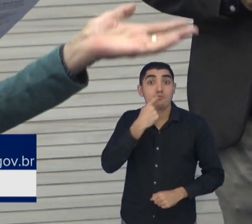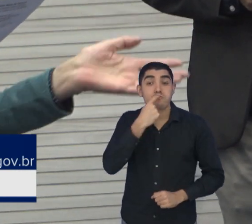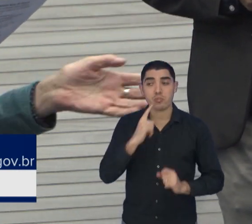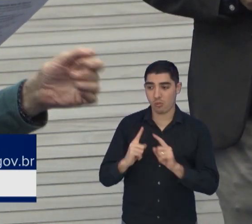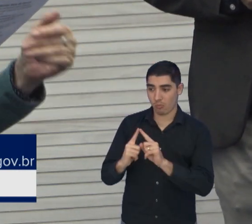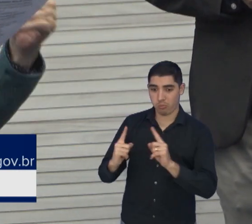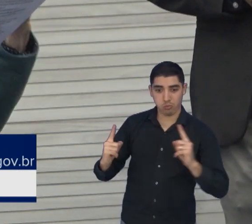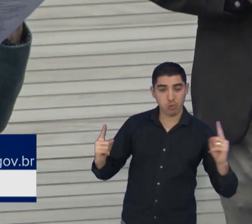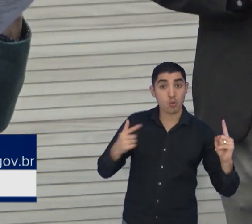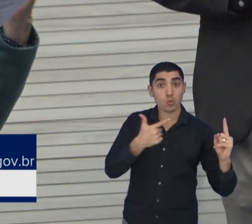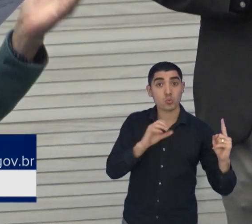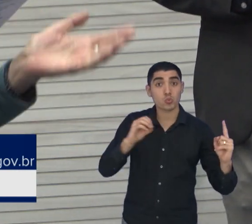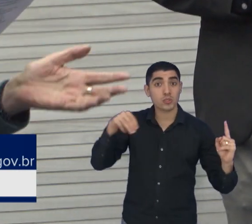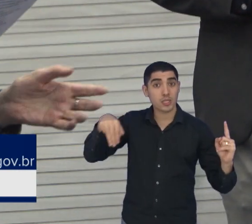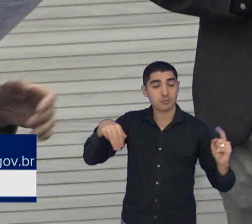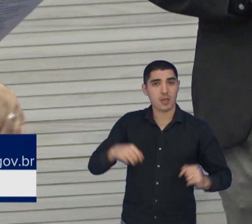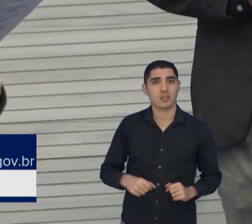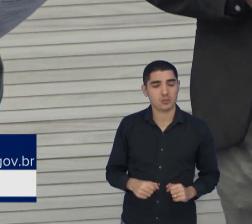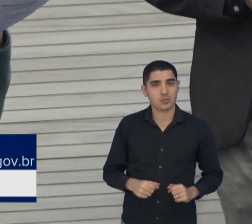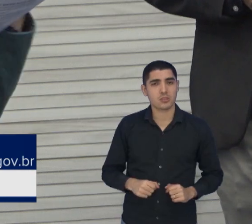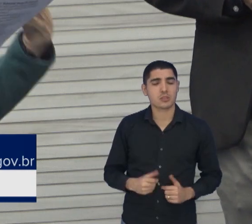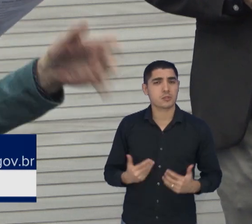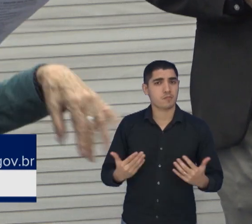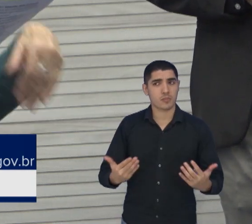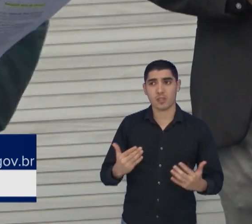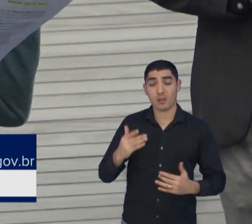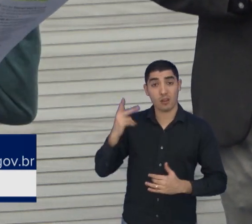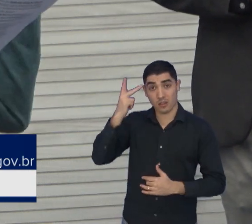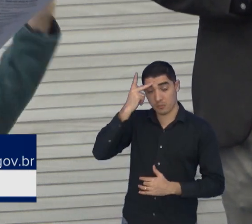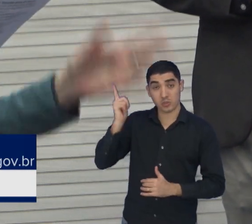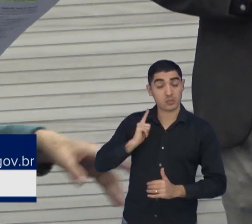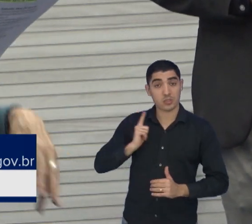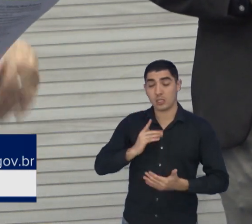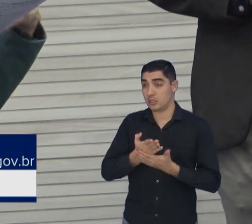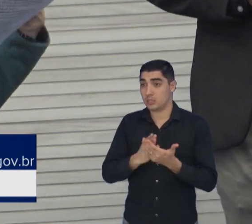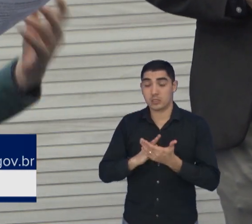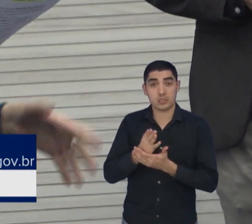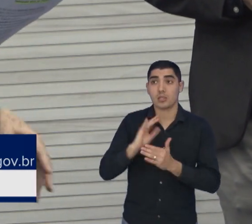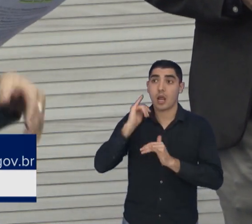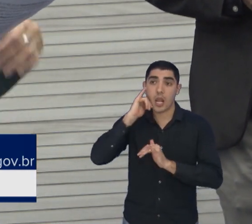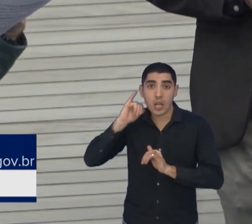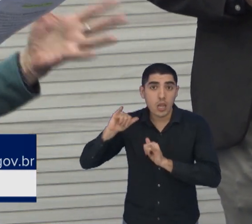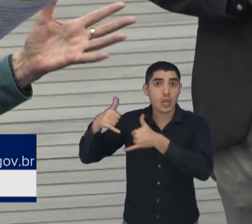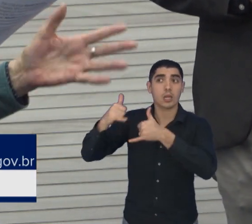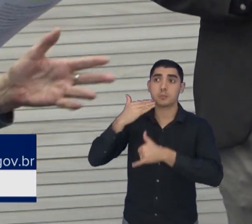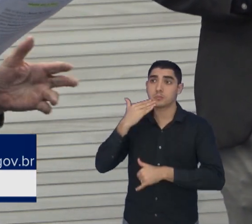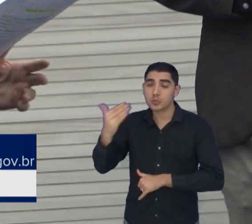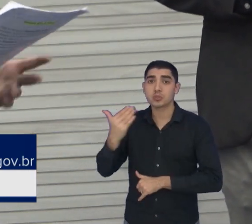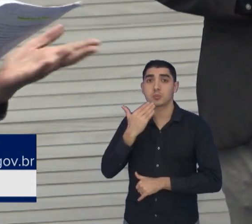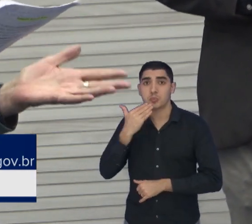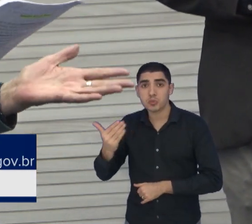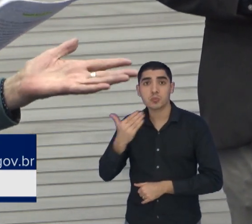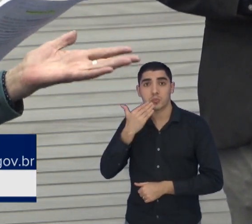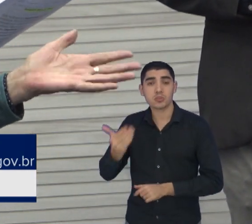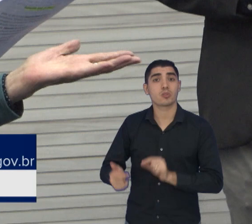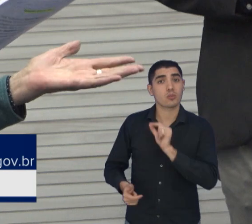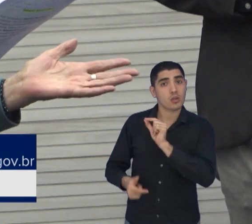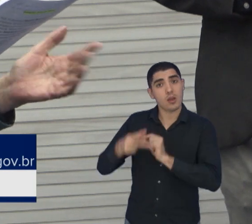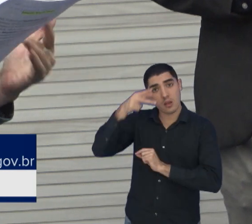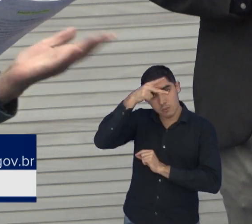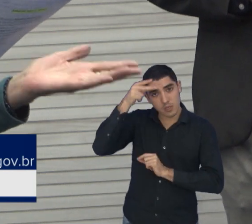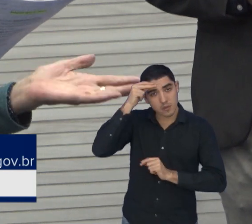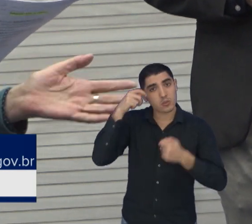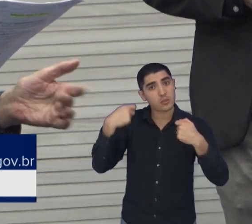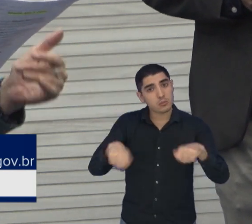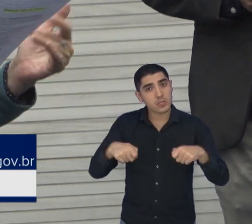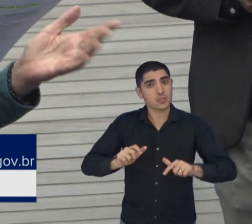A Avenida Rosa, a mulher está desesperada, que já ligou, os vizinhos já ligaram, todo mundo já ligou pedindo uma atuação mais eficaz